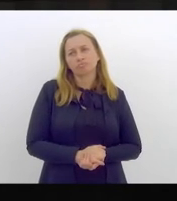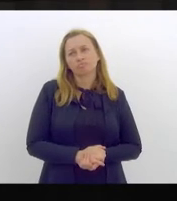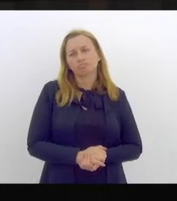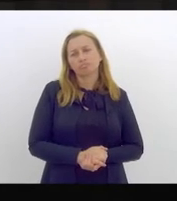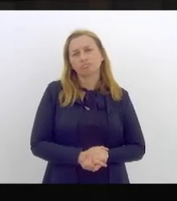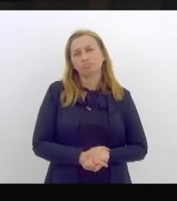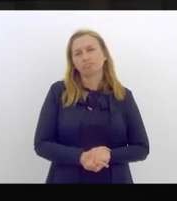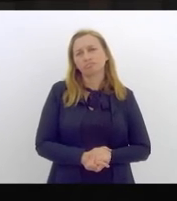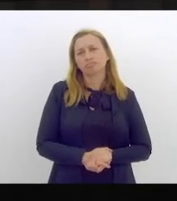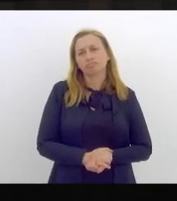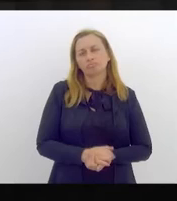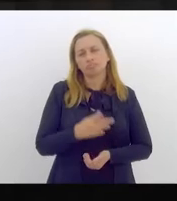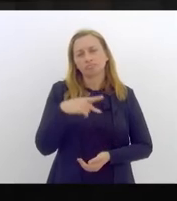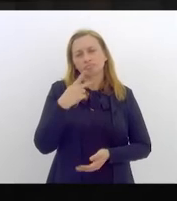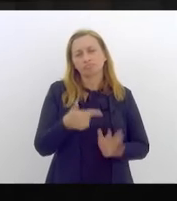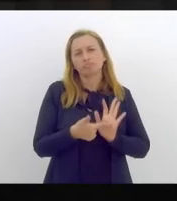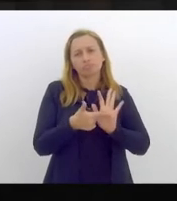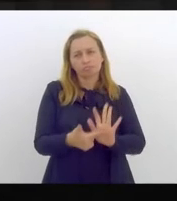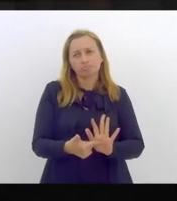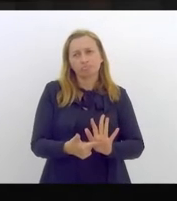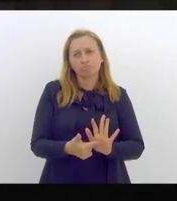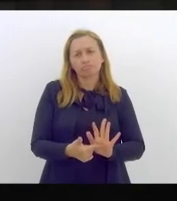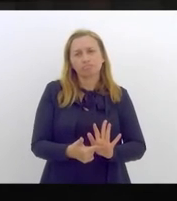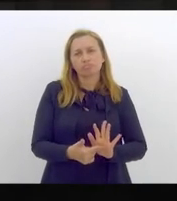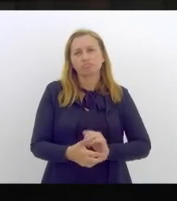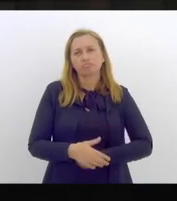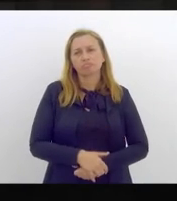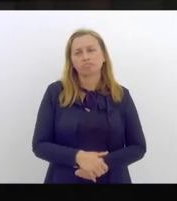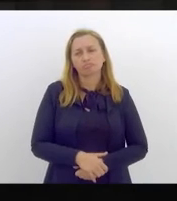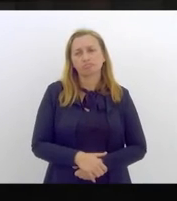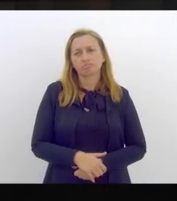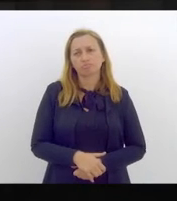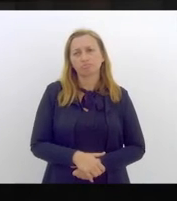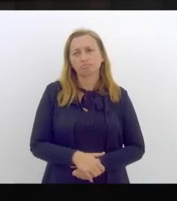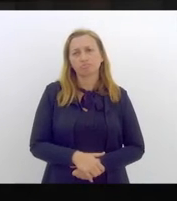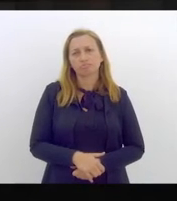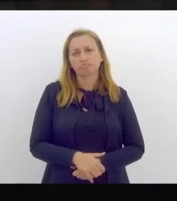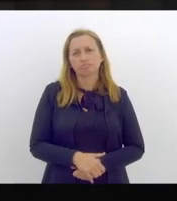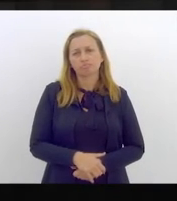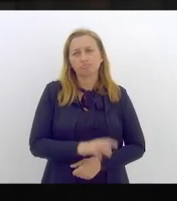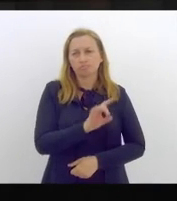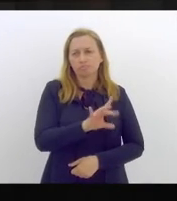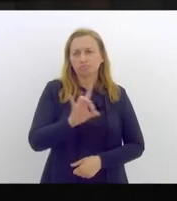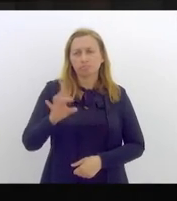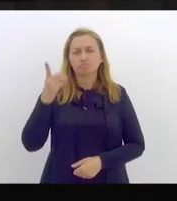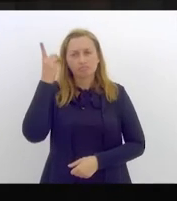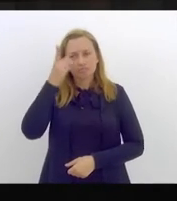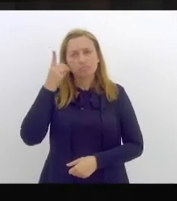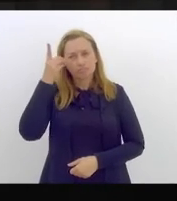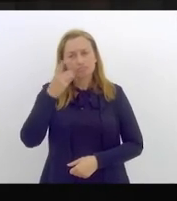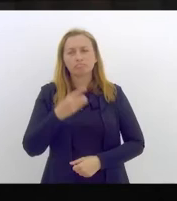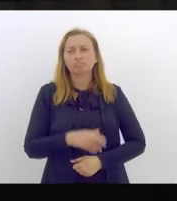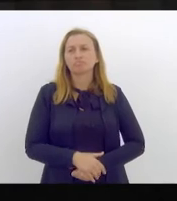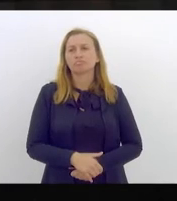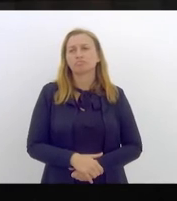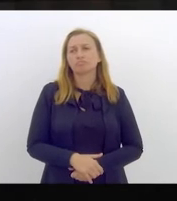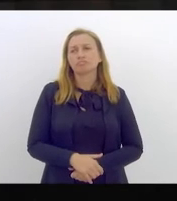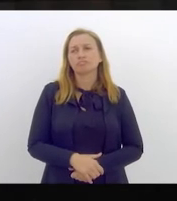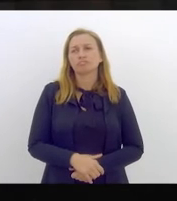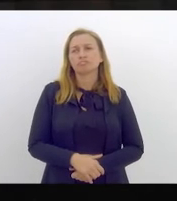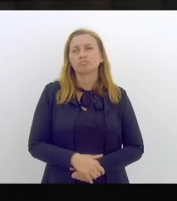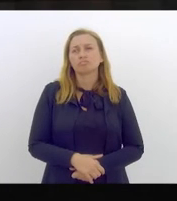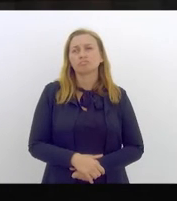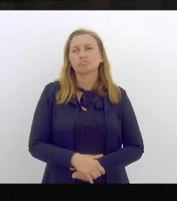Ou seja, foi demonstrado de parte desses parlamentares, desses deputados,